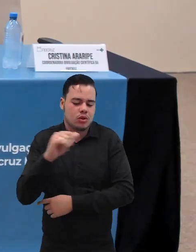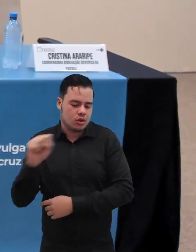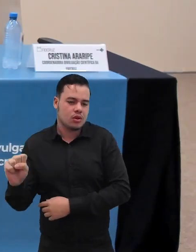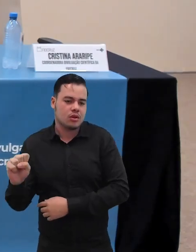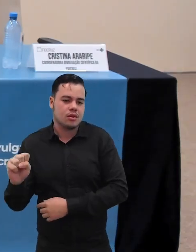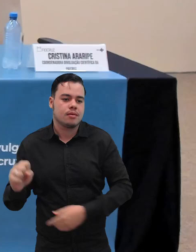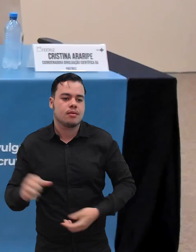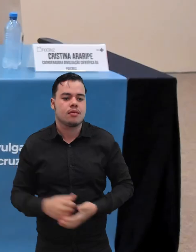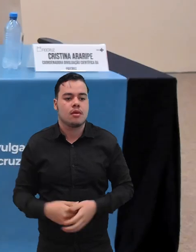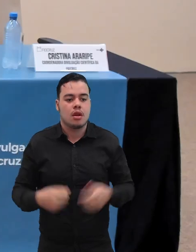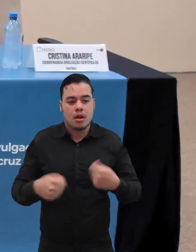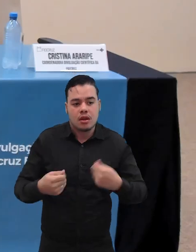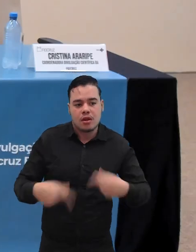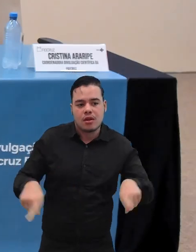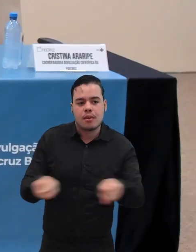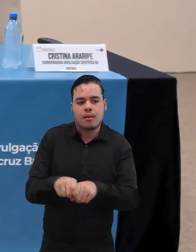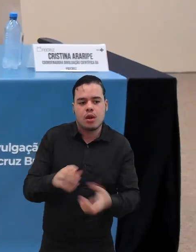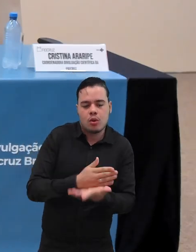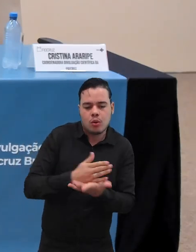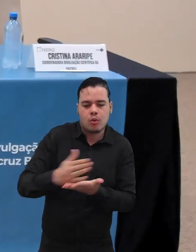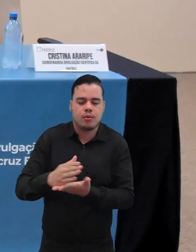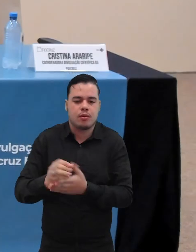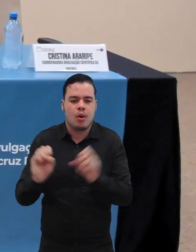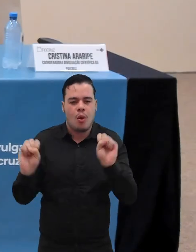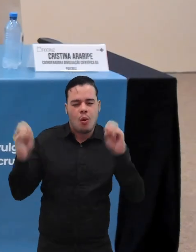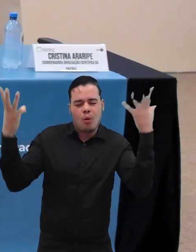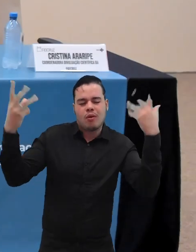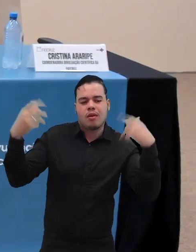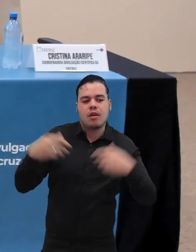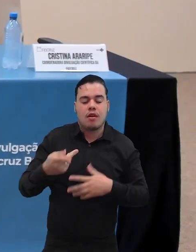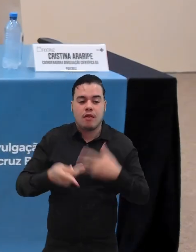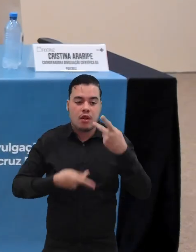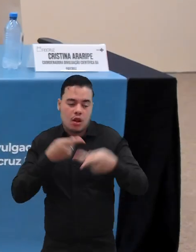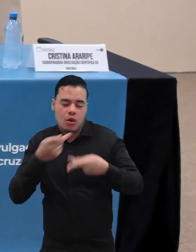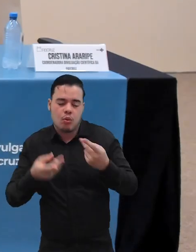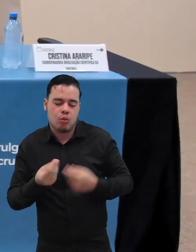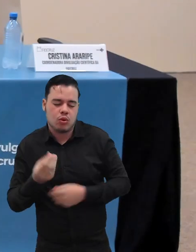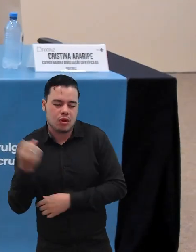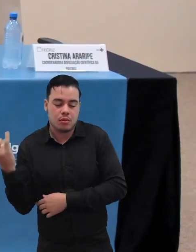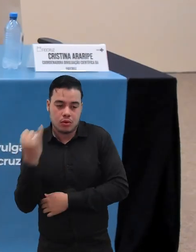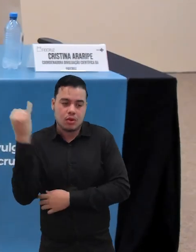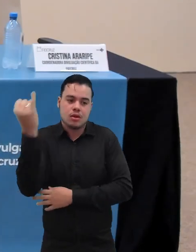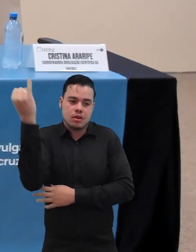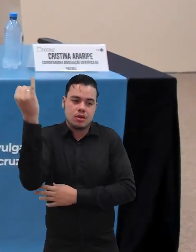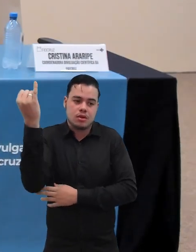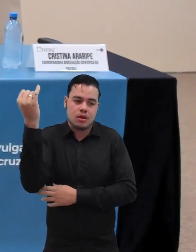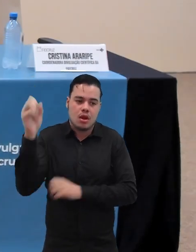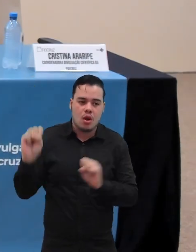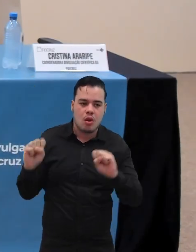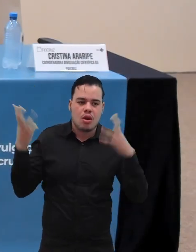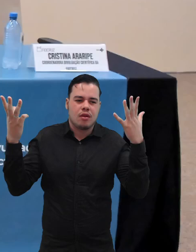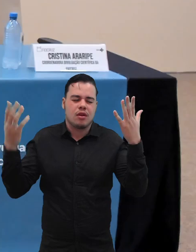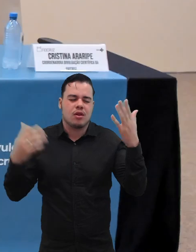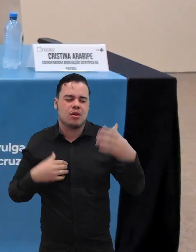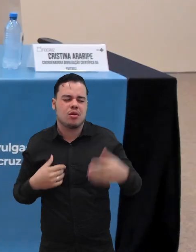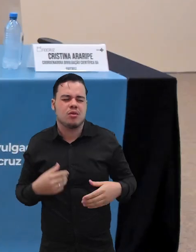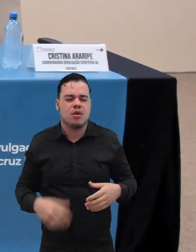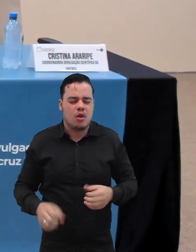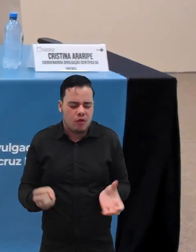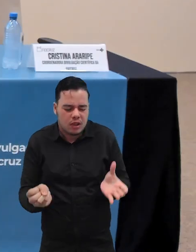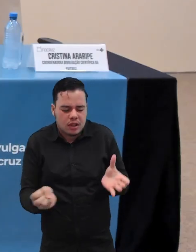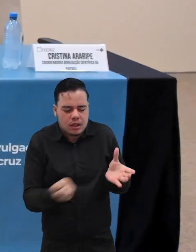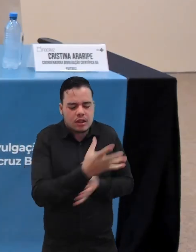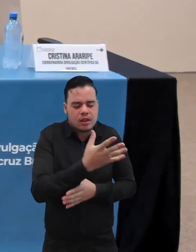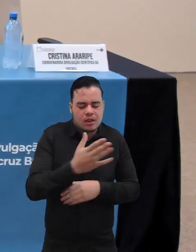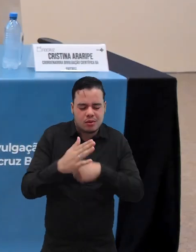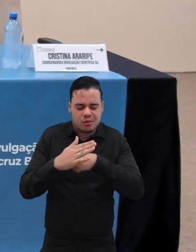precisava também começar esse evento falando de uma questão muito importante, porque assim, foi um evento que foi gestado e criado